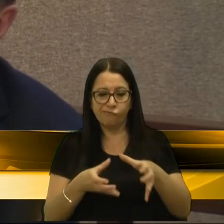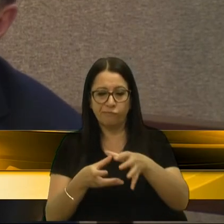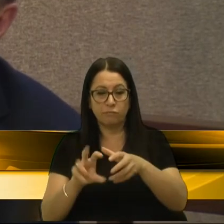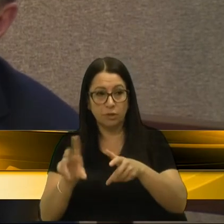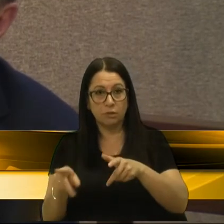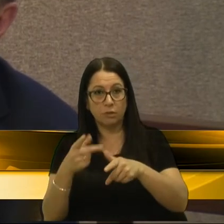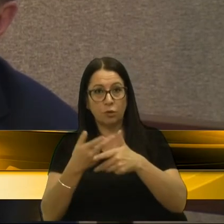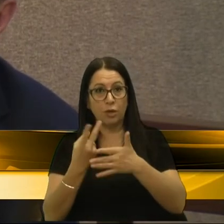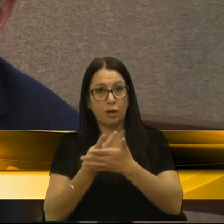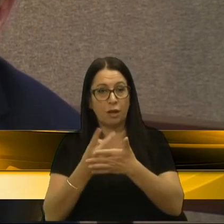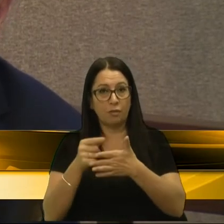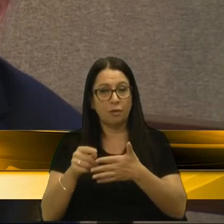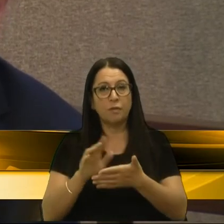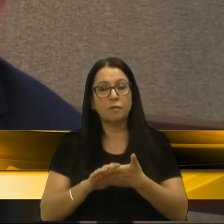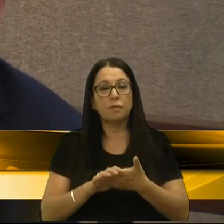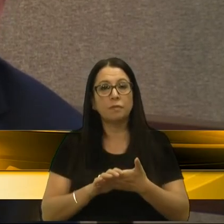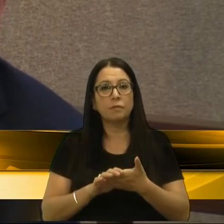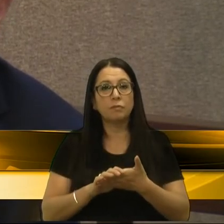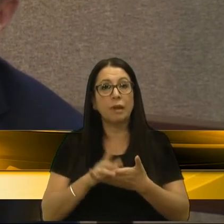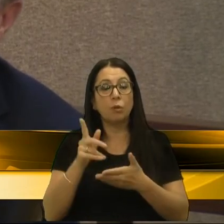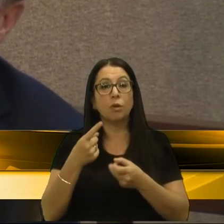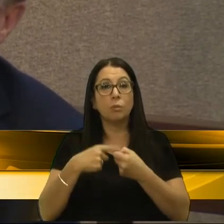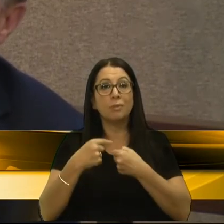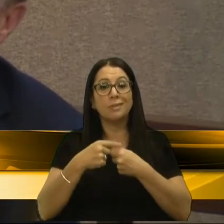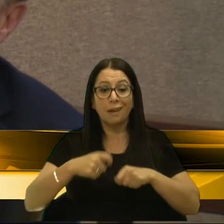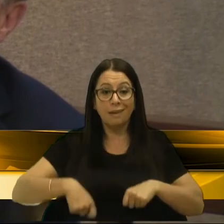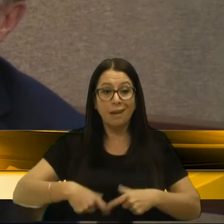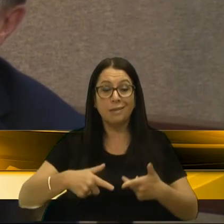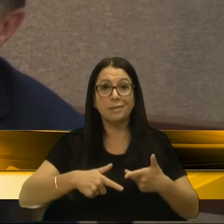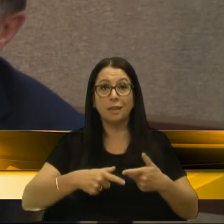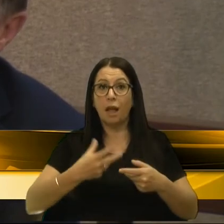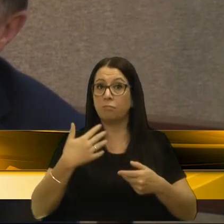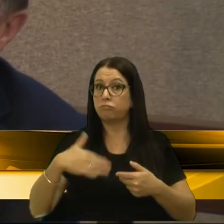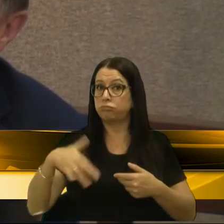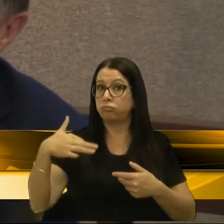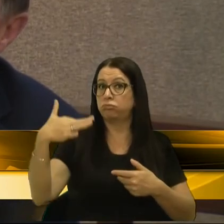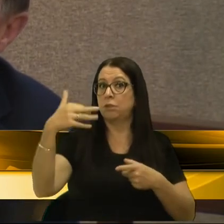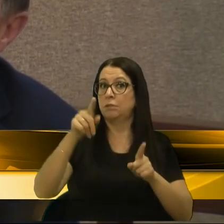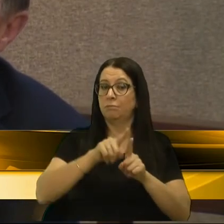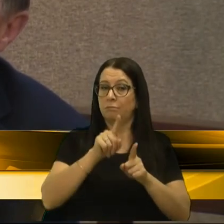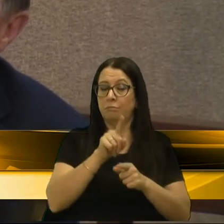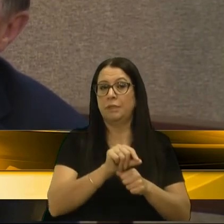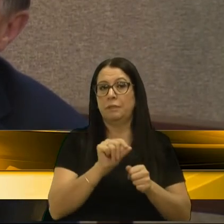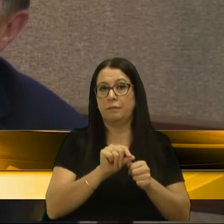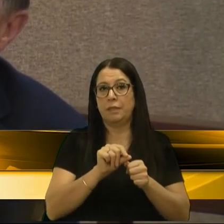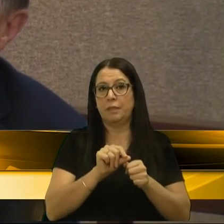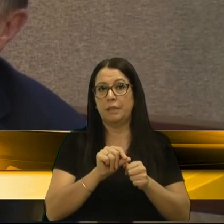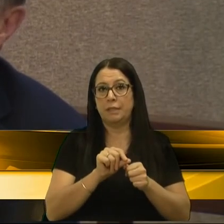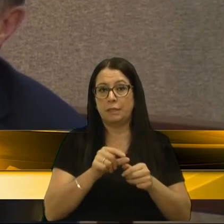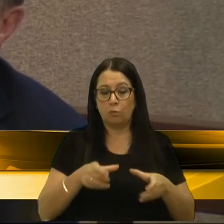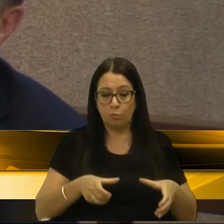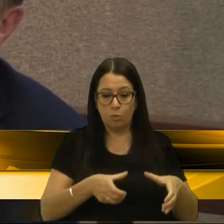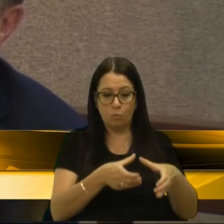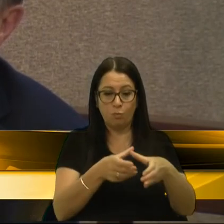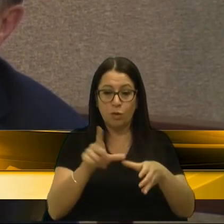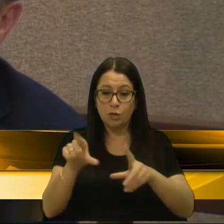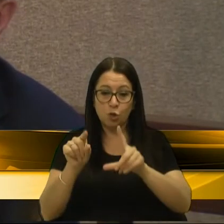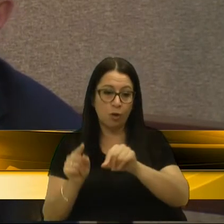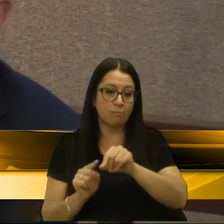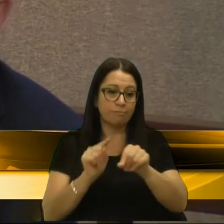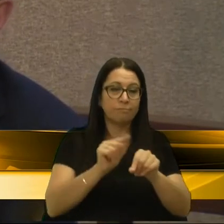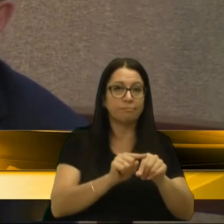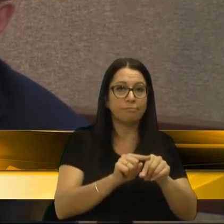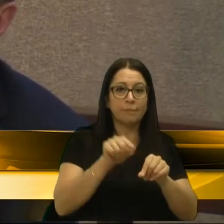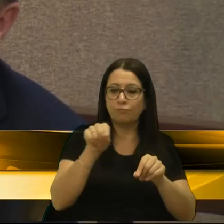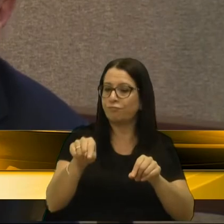de situação. Agora o município tem que gastar uma fortuna para fazer uma galeria alternativa. Aquela rede